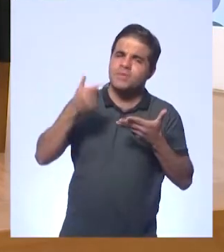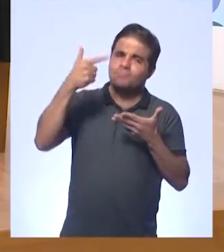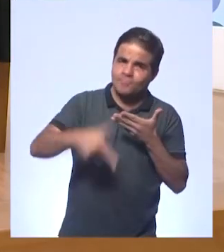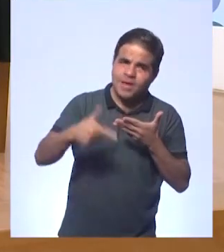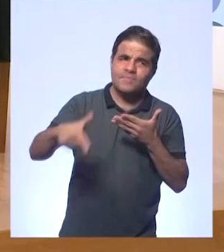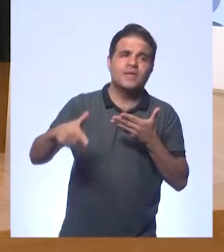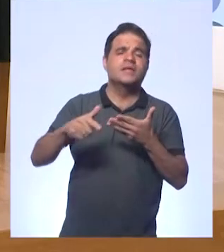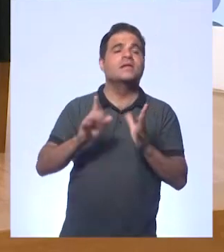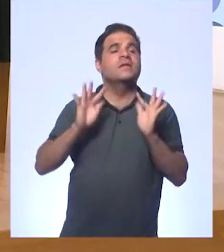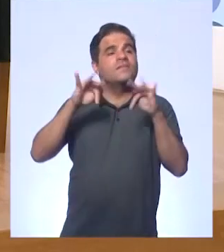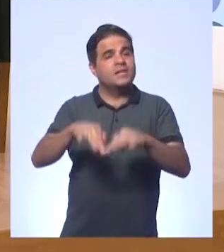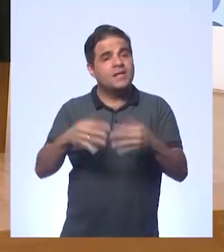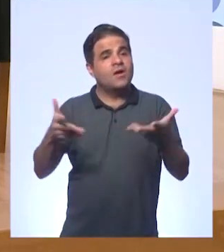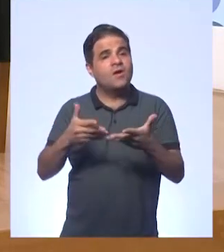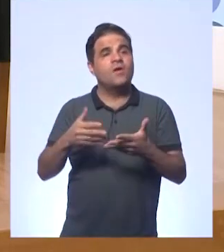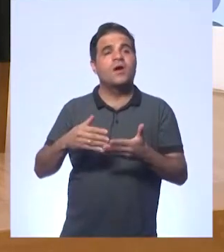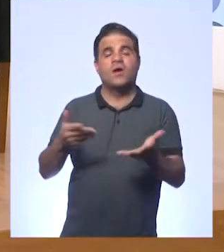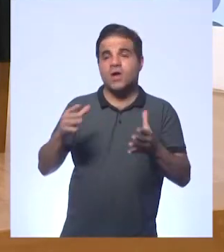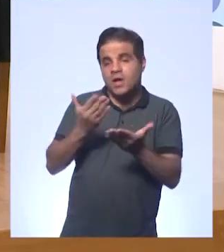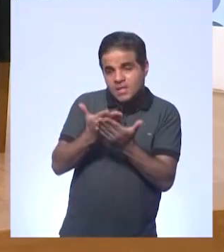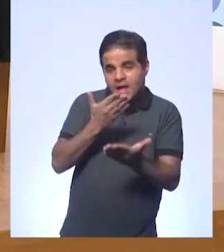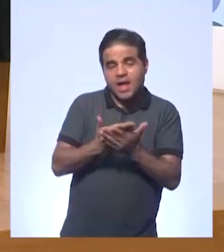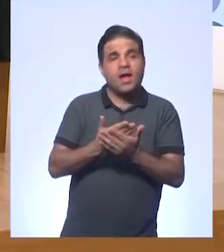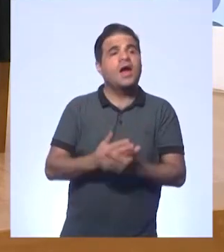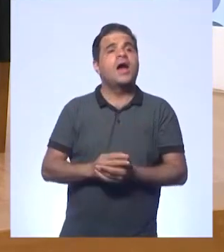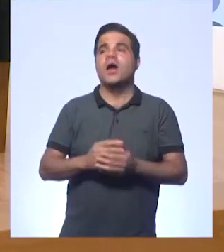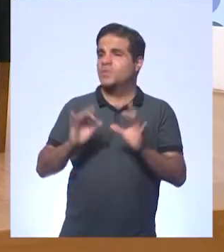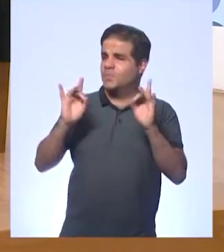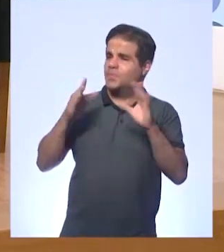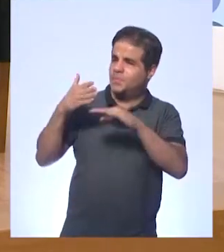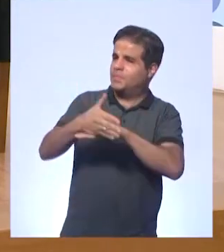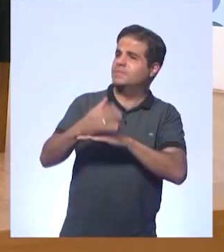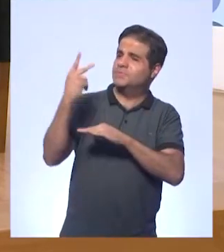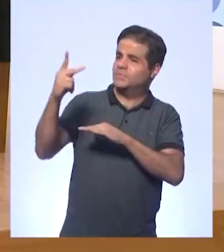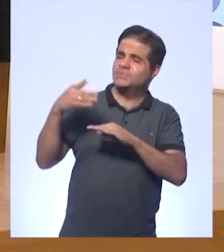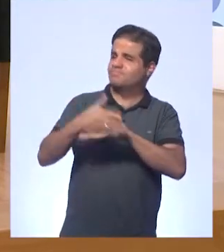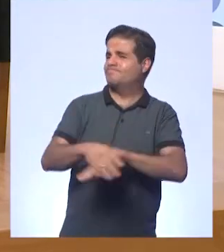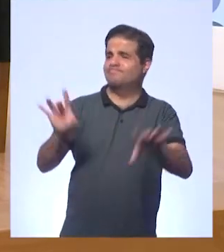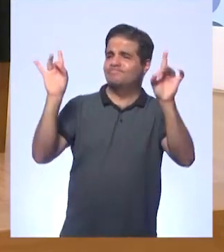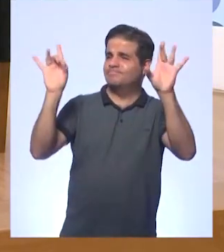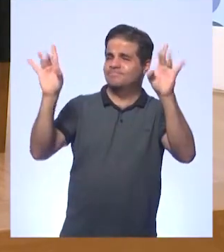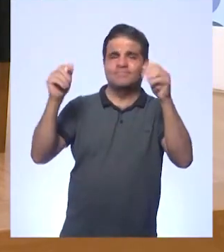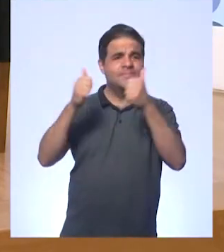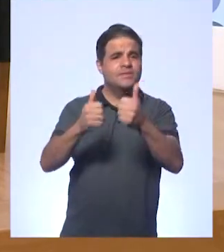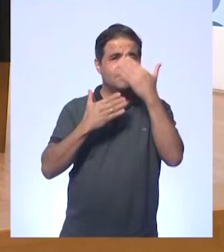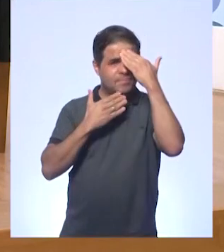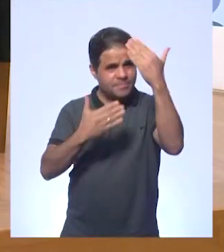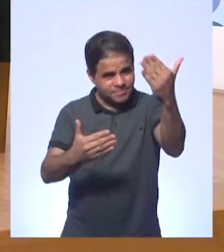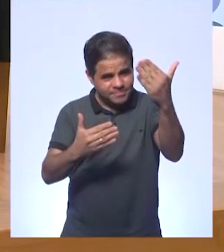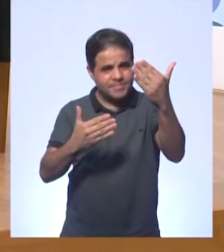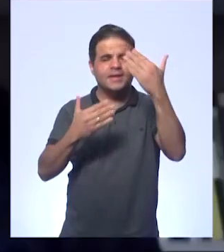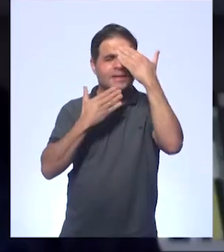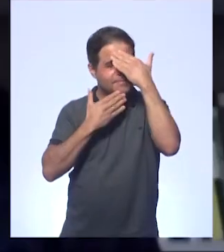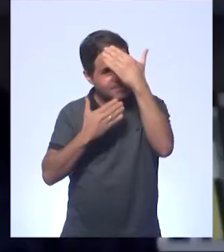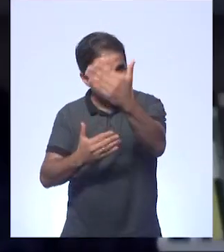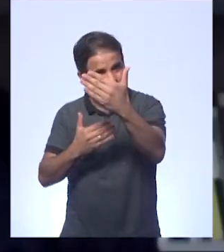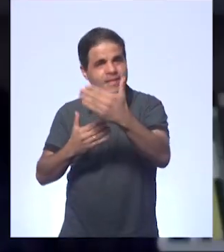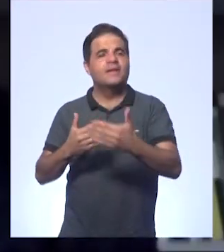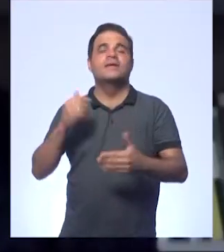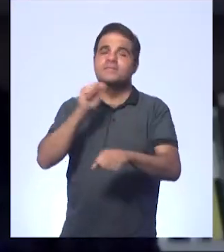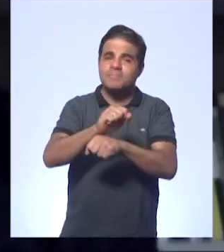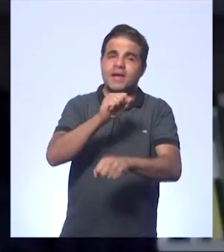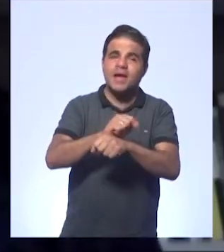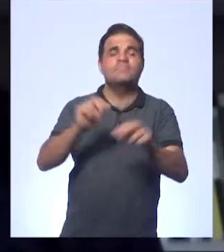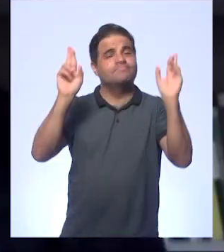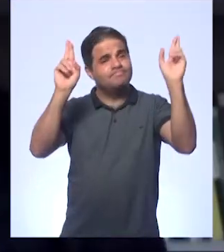vezes e finalizamos essa eletiva com chave de ouro, com sua participação. Obrigada, Muito Anderson. obrigado, viu, gente? Muito obrigado. Espero